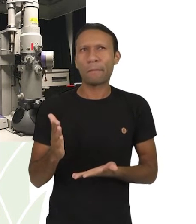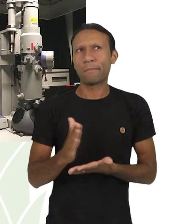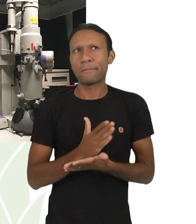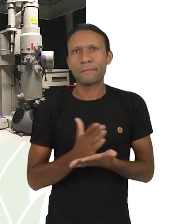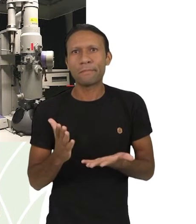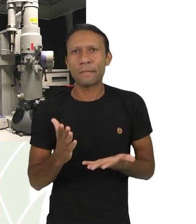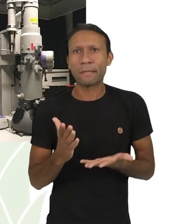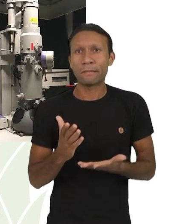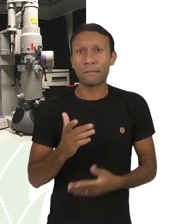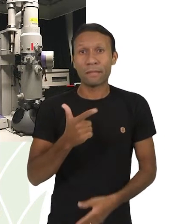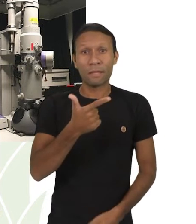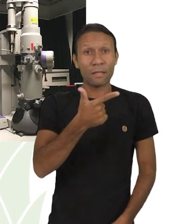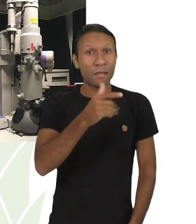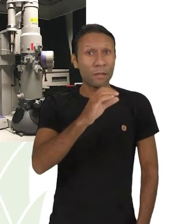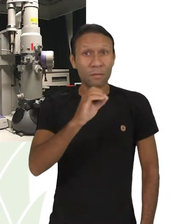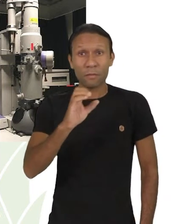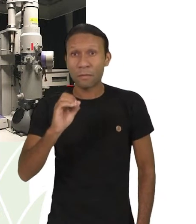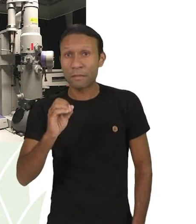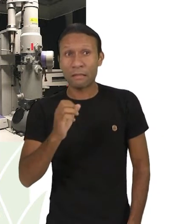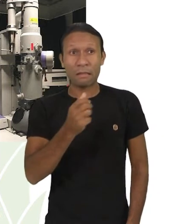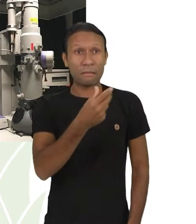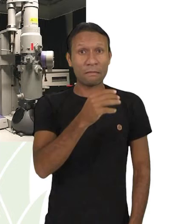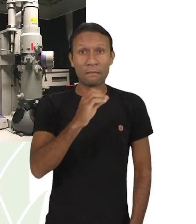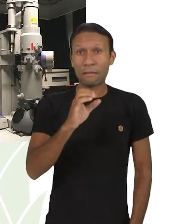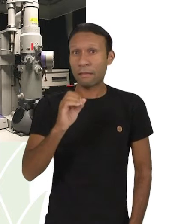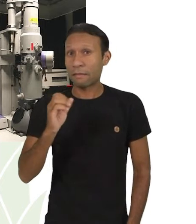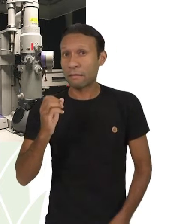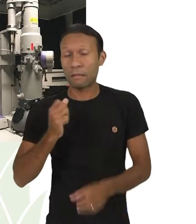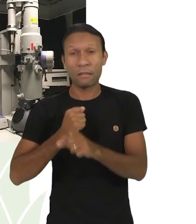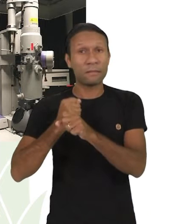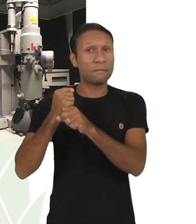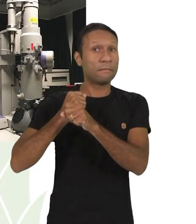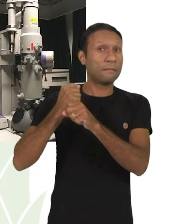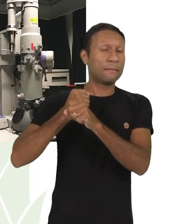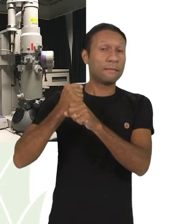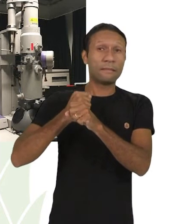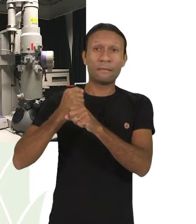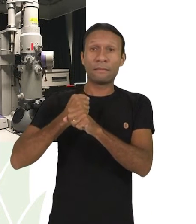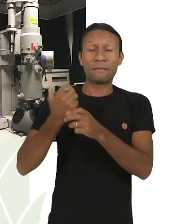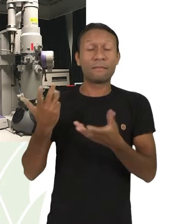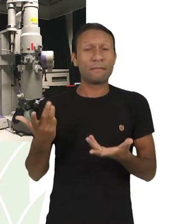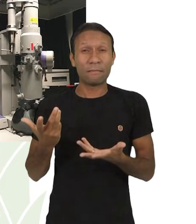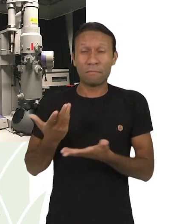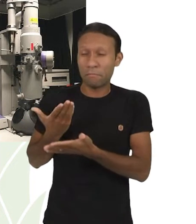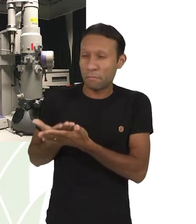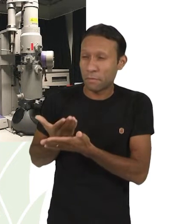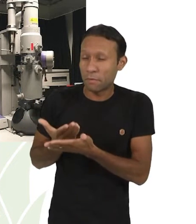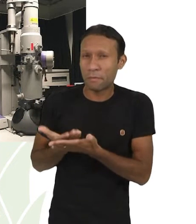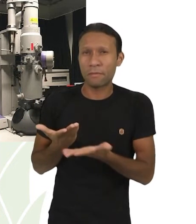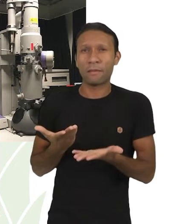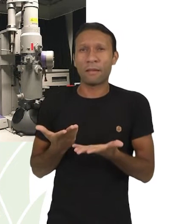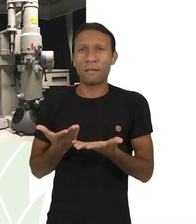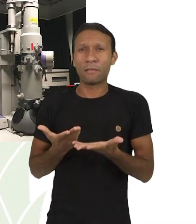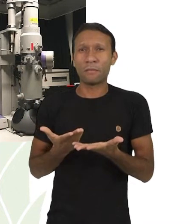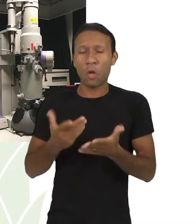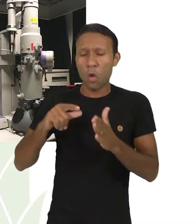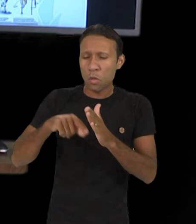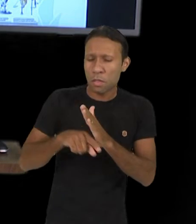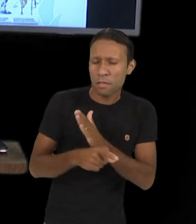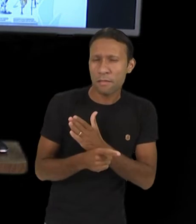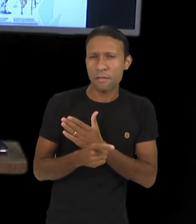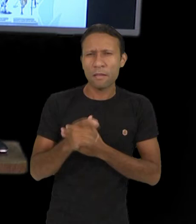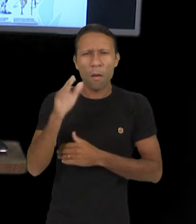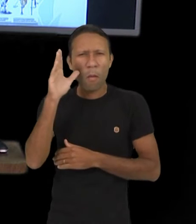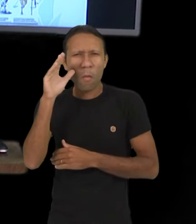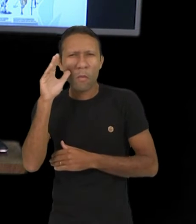quê? 200, 300, mais de 300 anos de preocupação ou